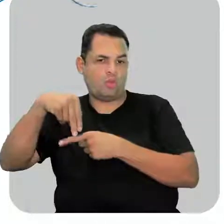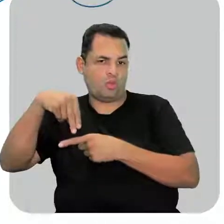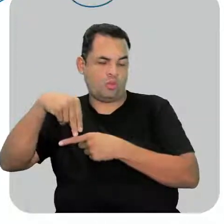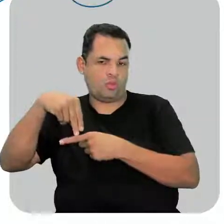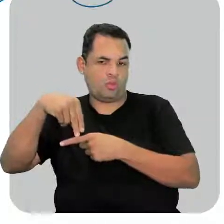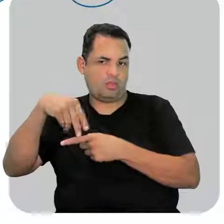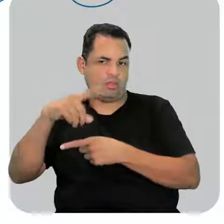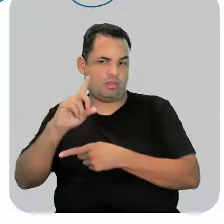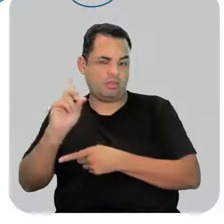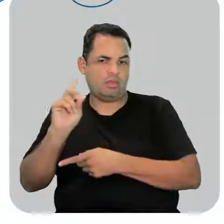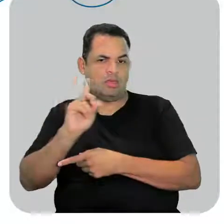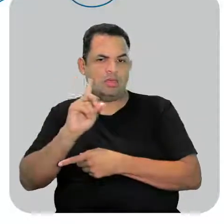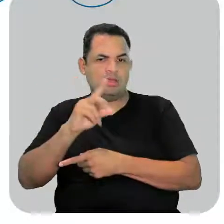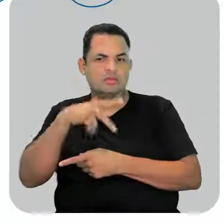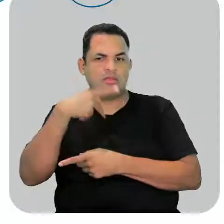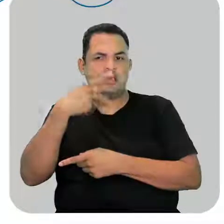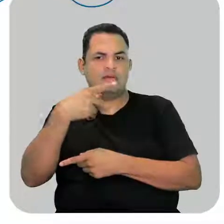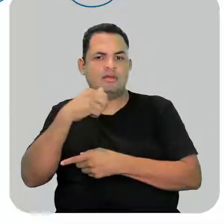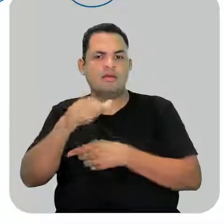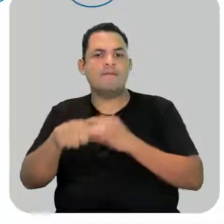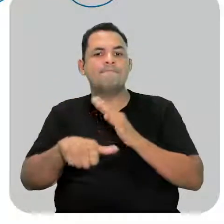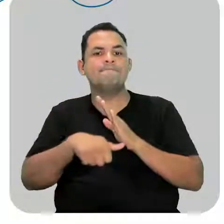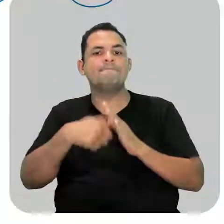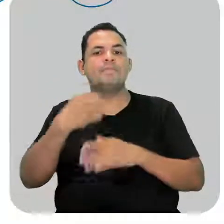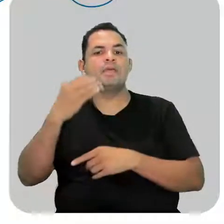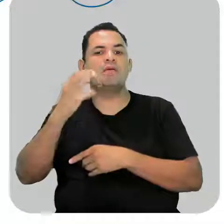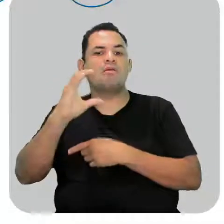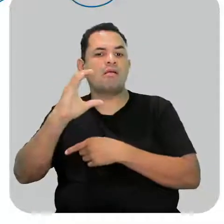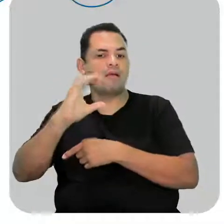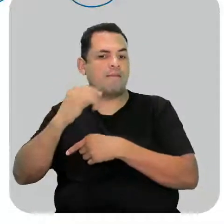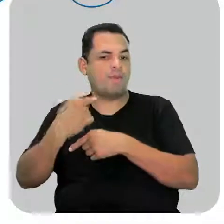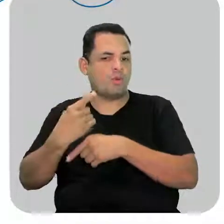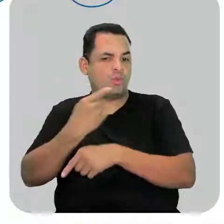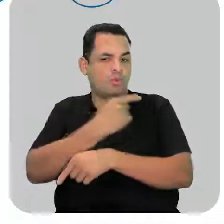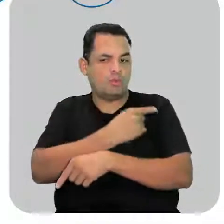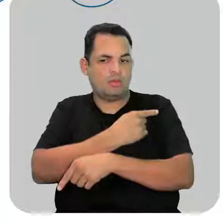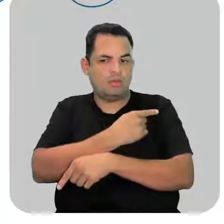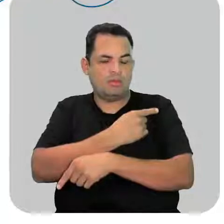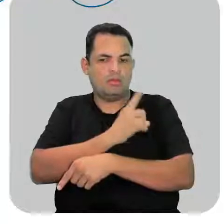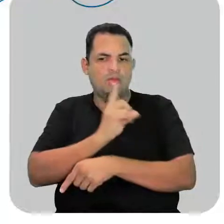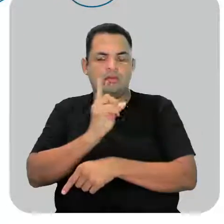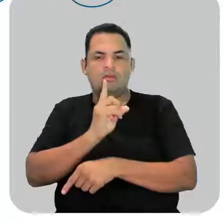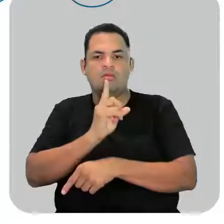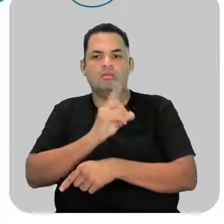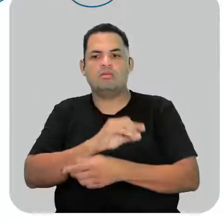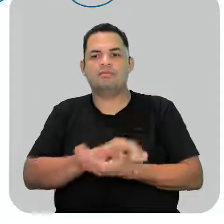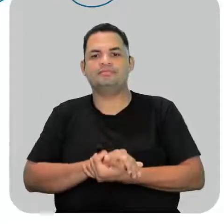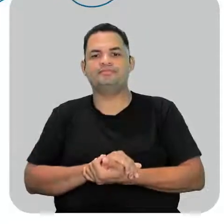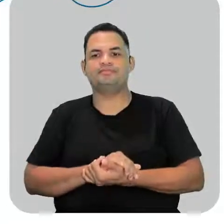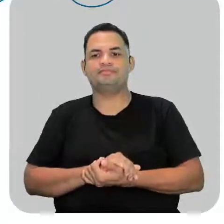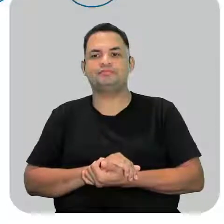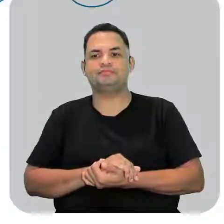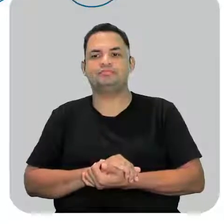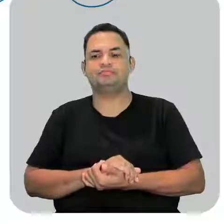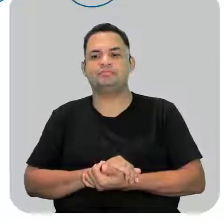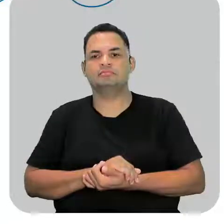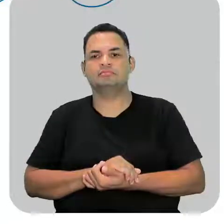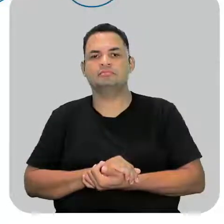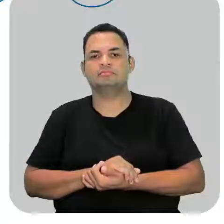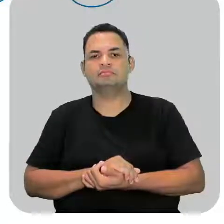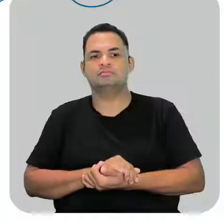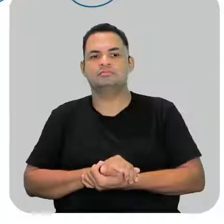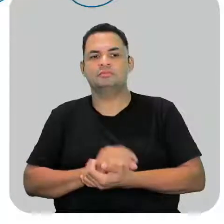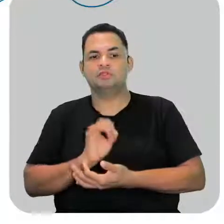E ele não refere-se ao primeiro carbono lá da ponta, viu? Então, não poderia ser 4 carbonos, e